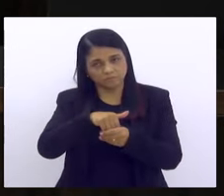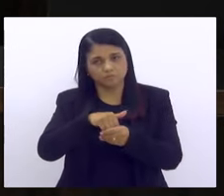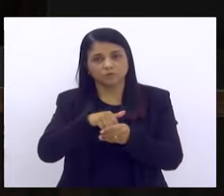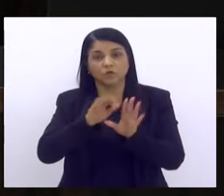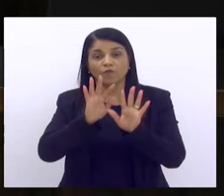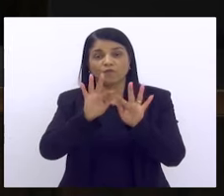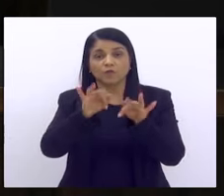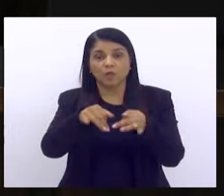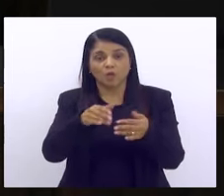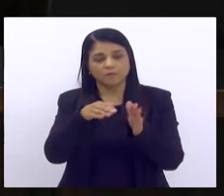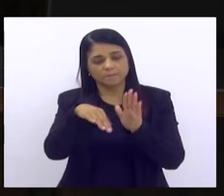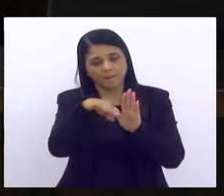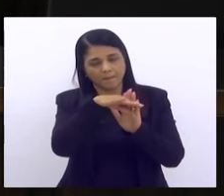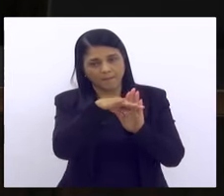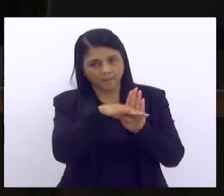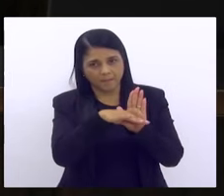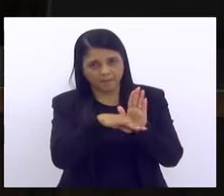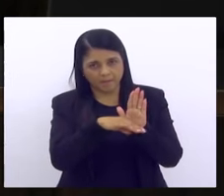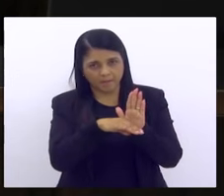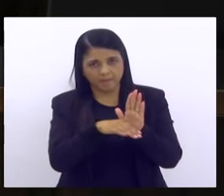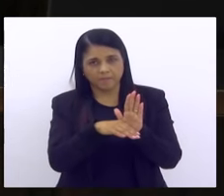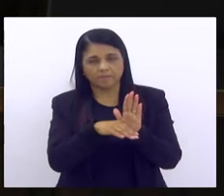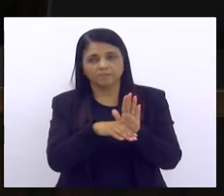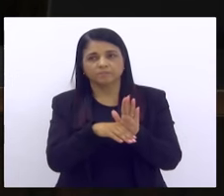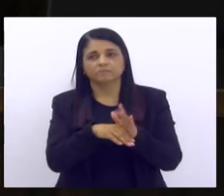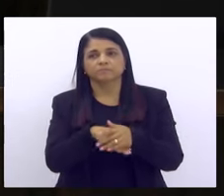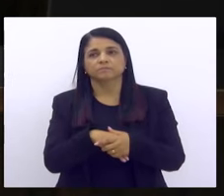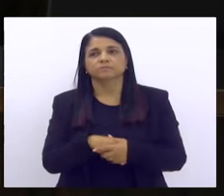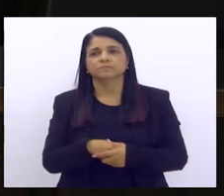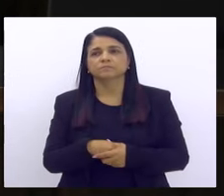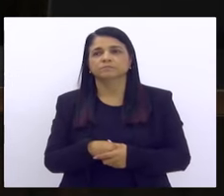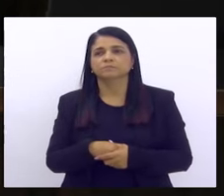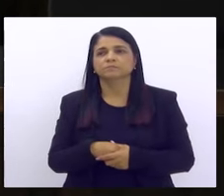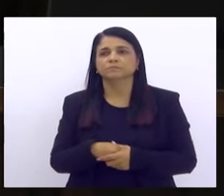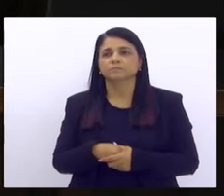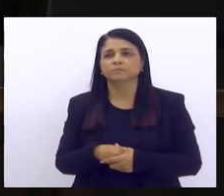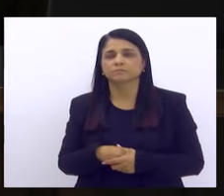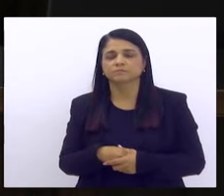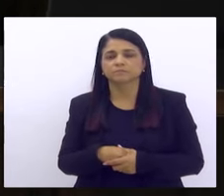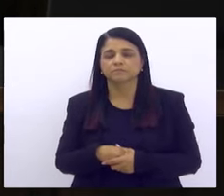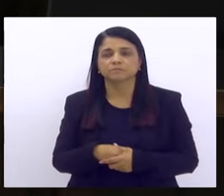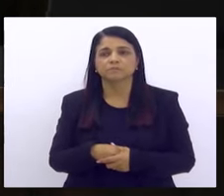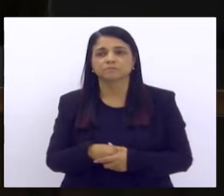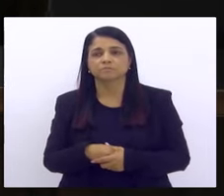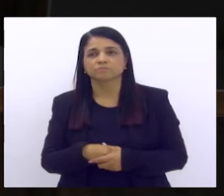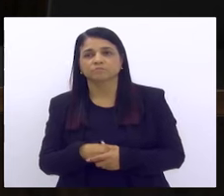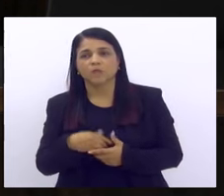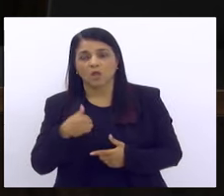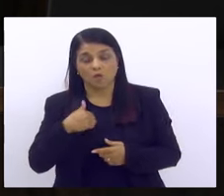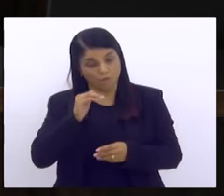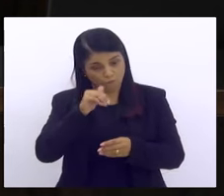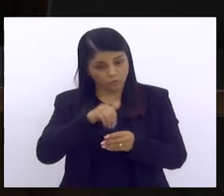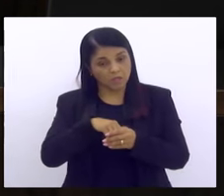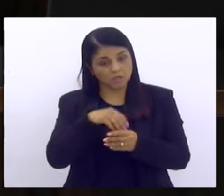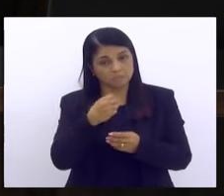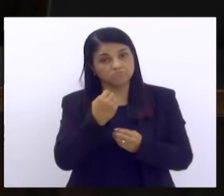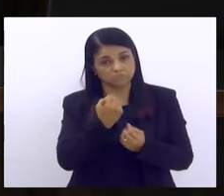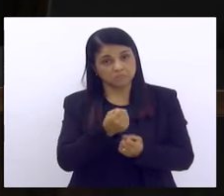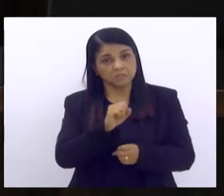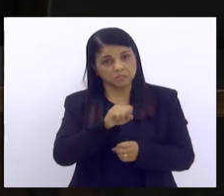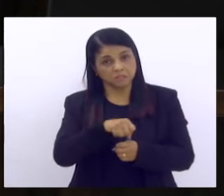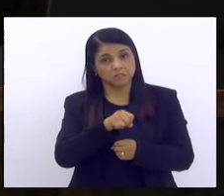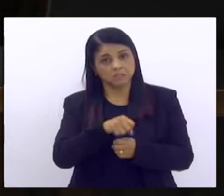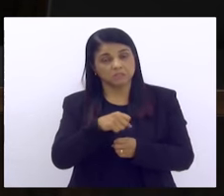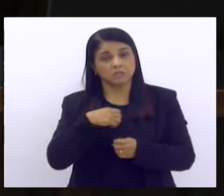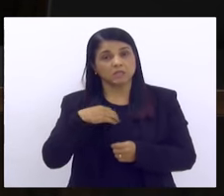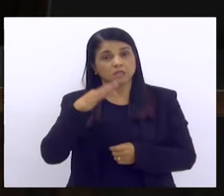final, a gente vai seguir na pauta para pegar o quórum. Eu votei favorável. Favorável. Teologia